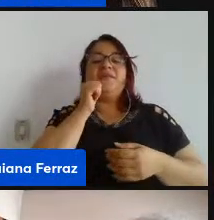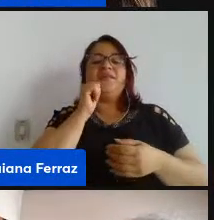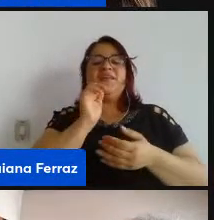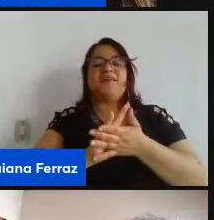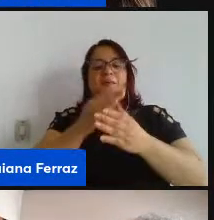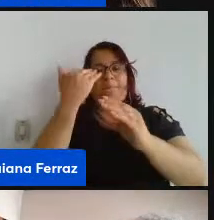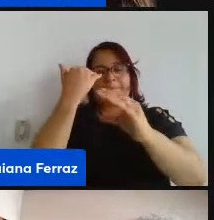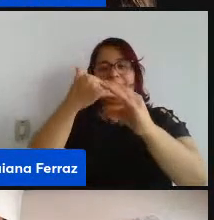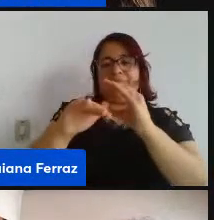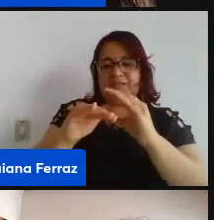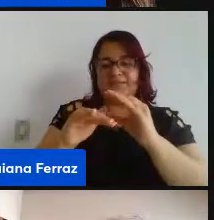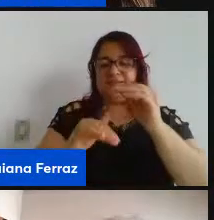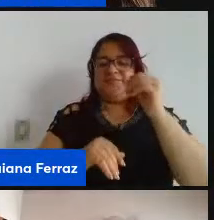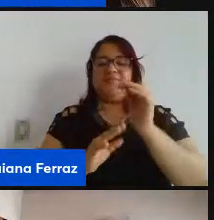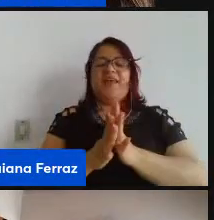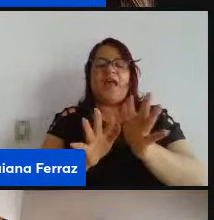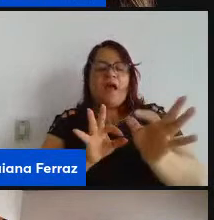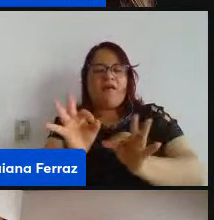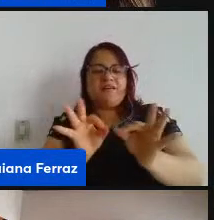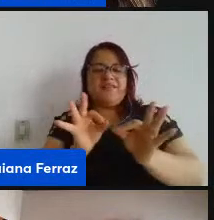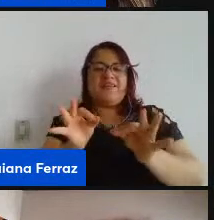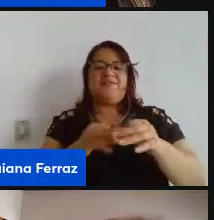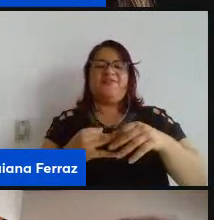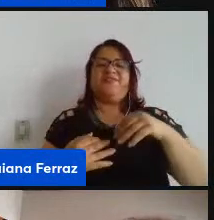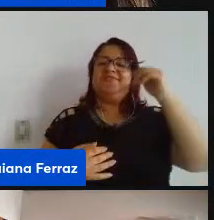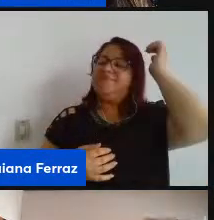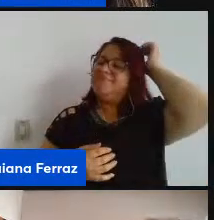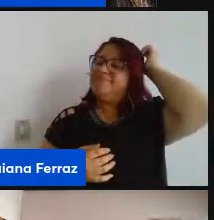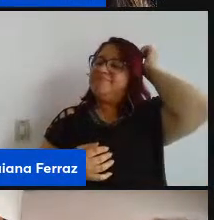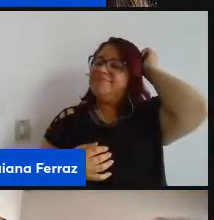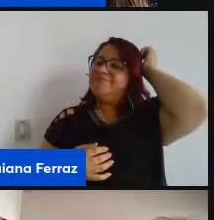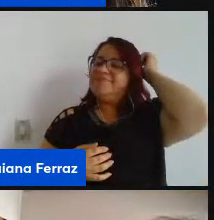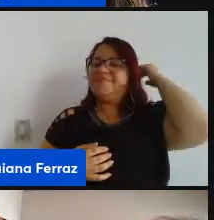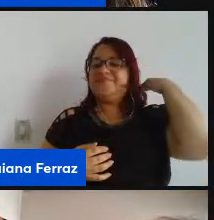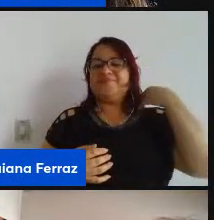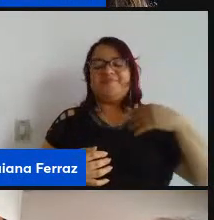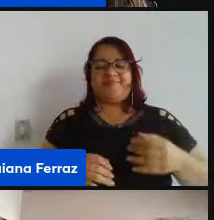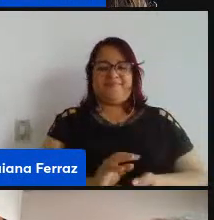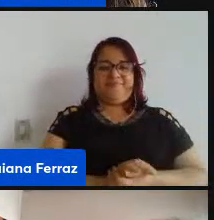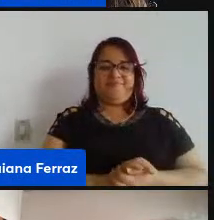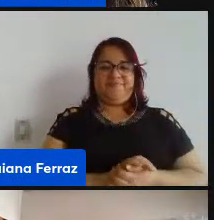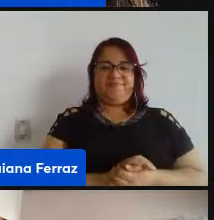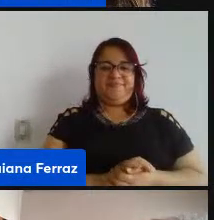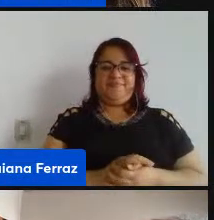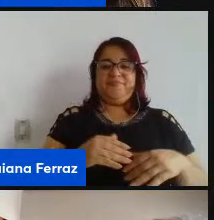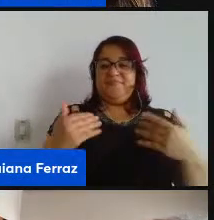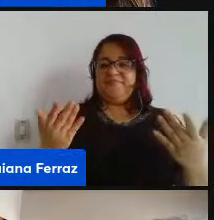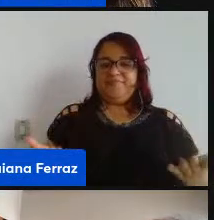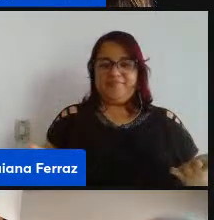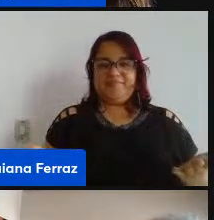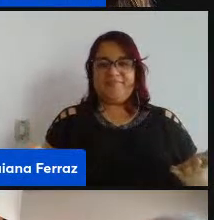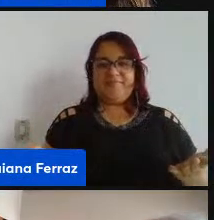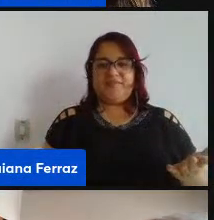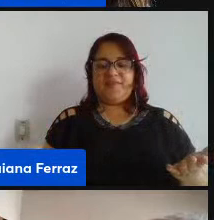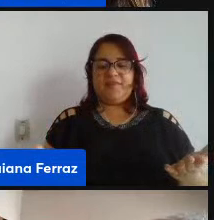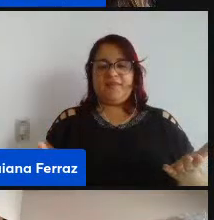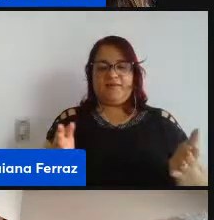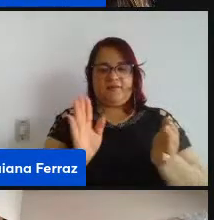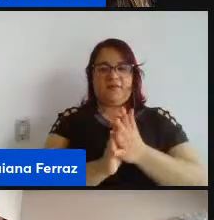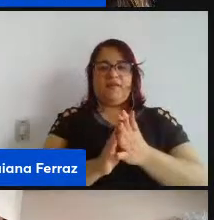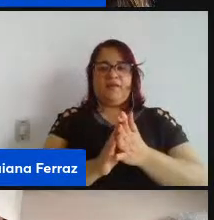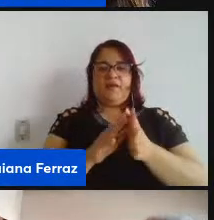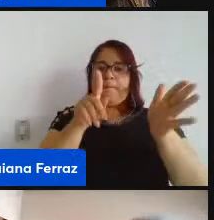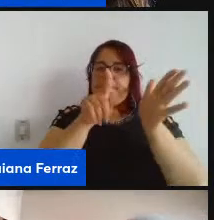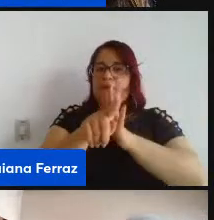bem organizadinha a coisa aqui. Então, assim, não há mais... Essa foi a última pergunta,